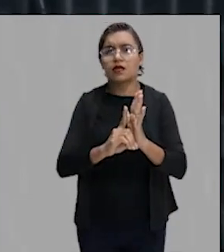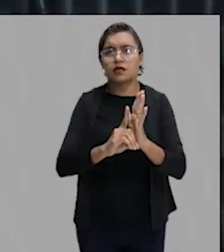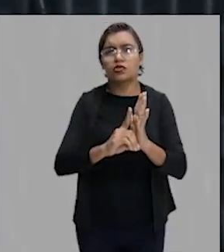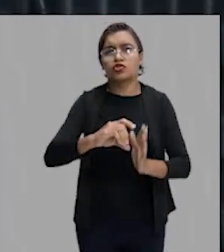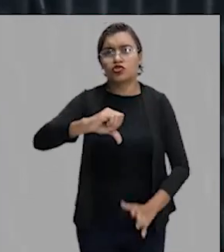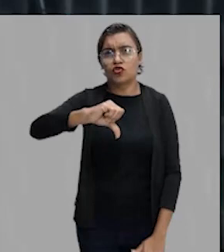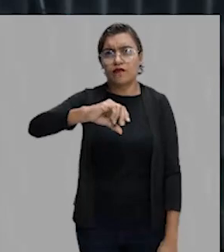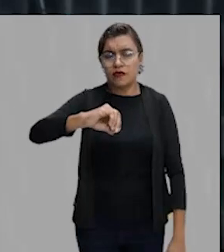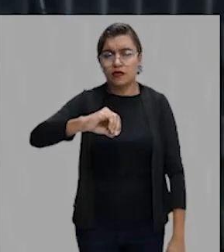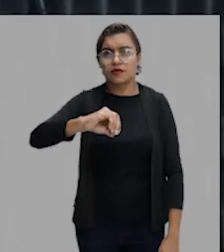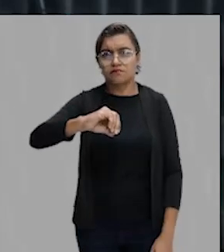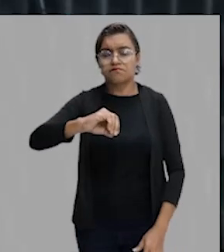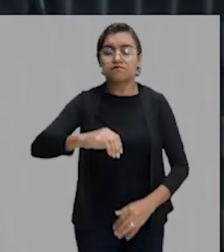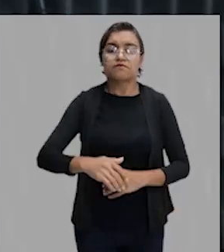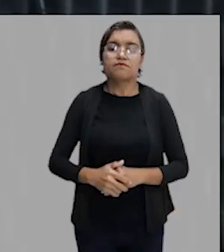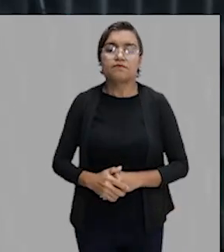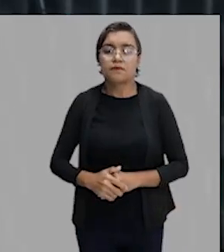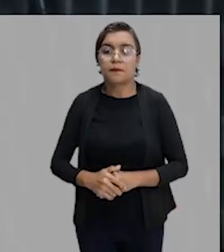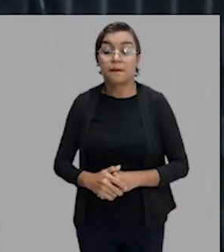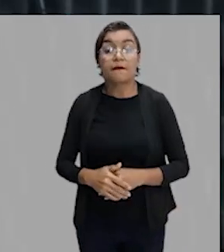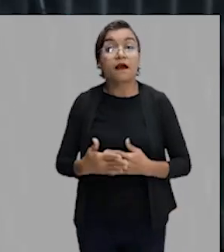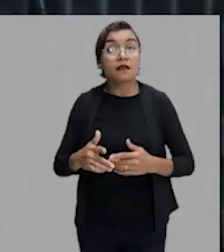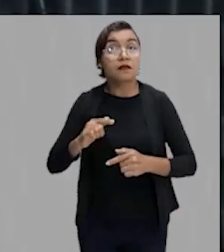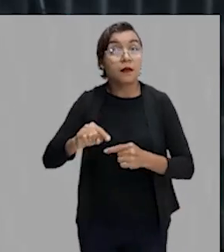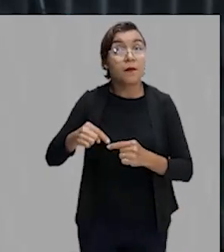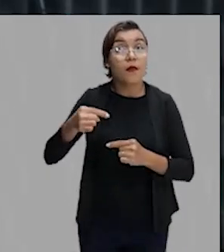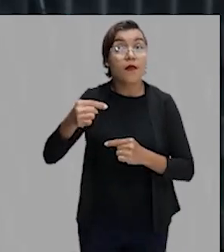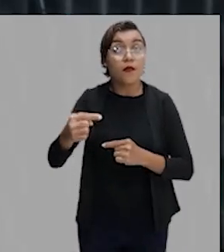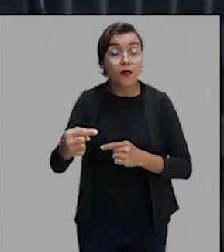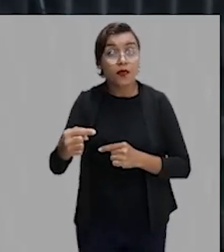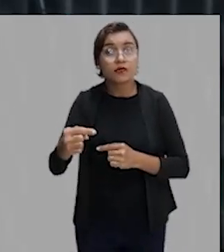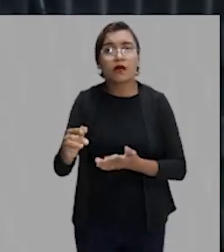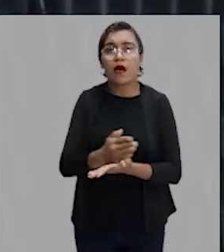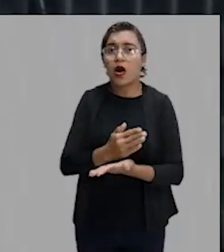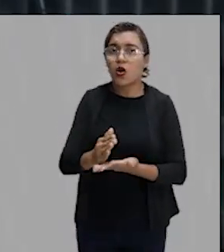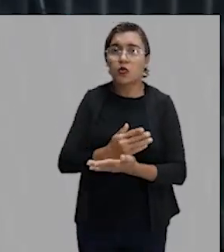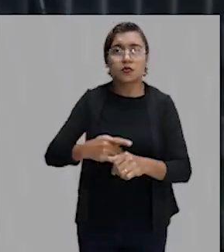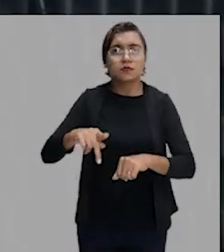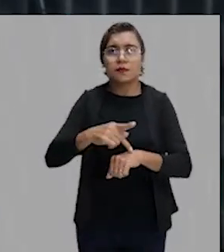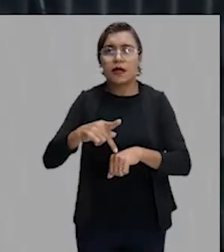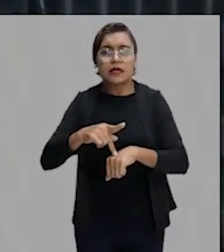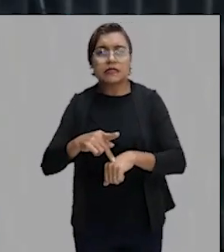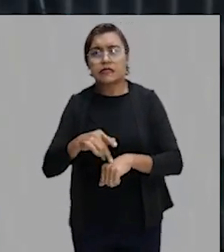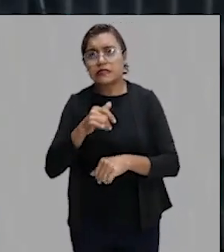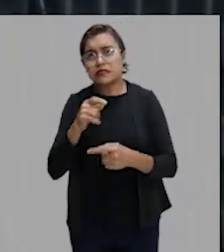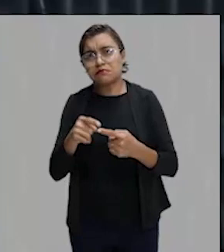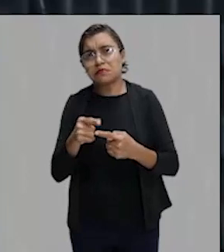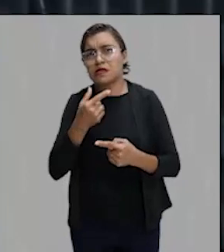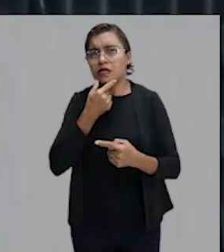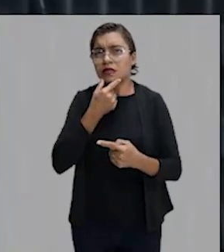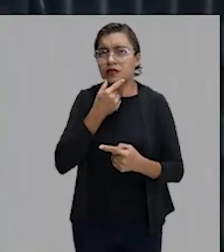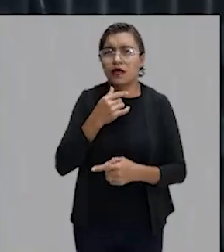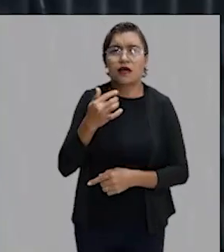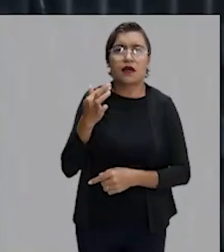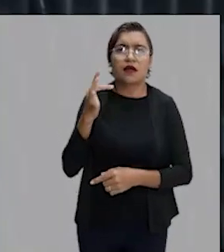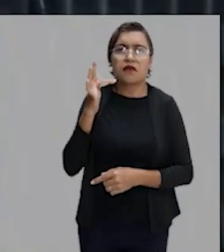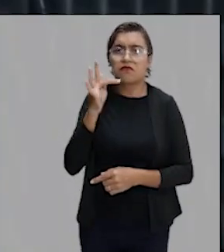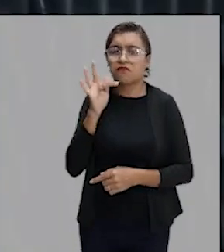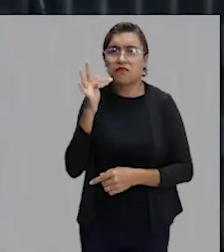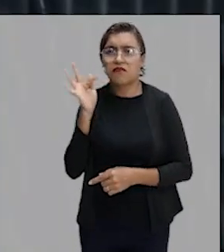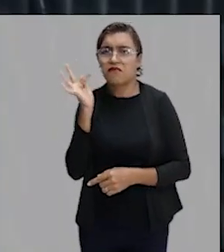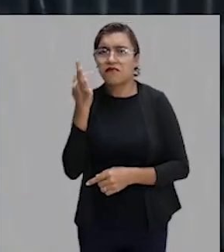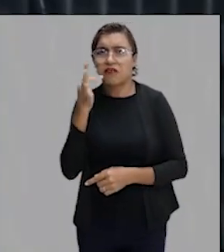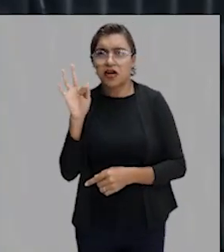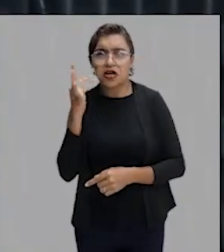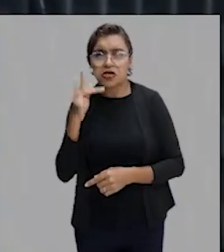do século XIX, beleza? E aí depois, alguns países europeus, como a Inglaterra, a França, depois os Estados Unidos,